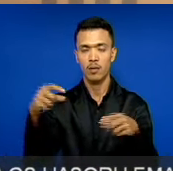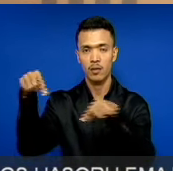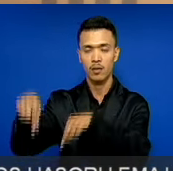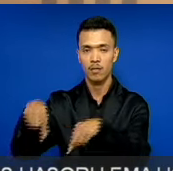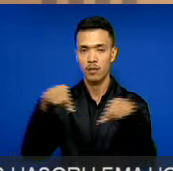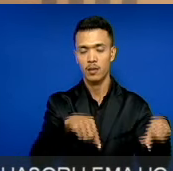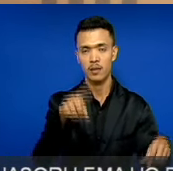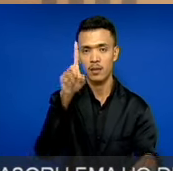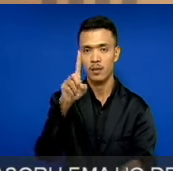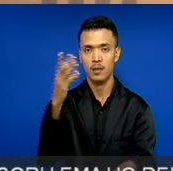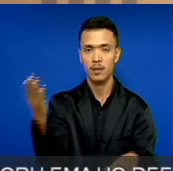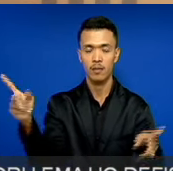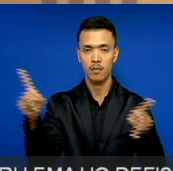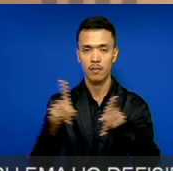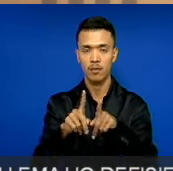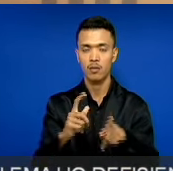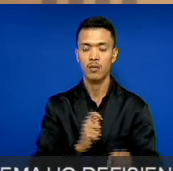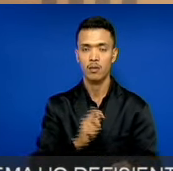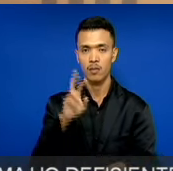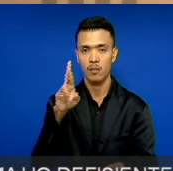iha weta ba posto tilomar.